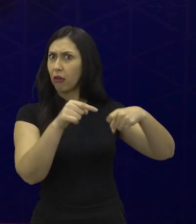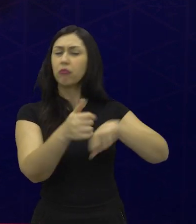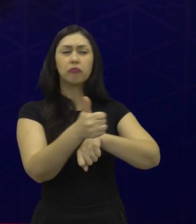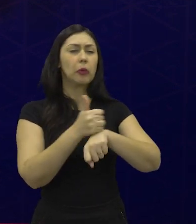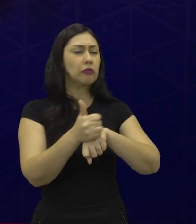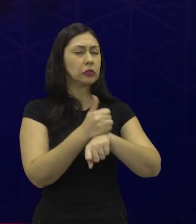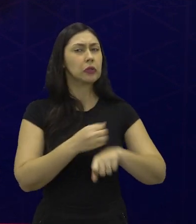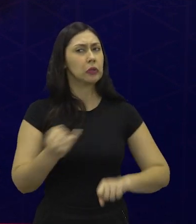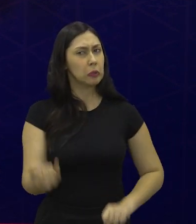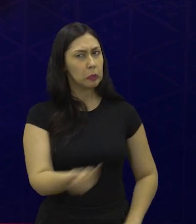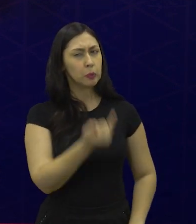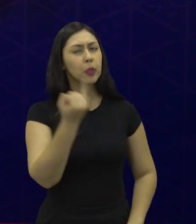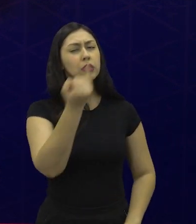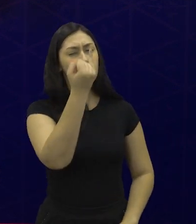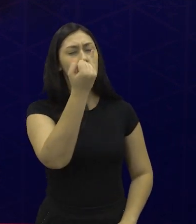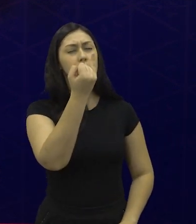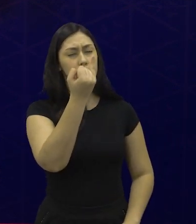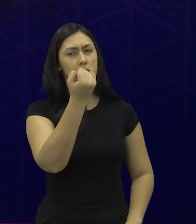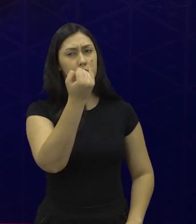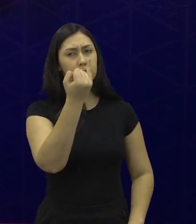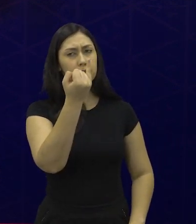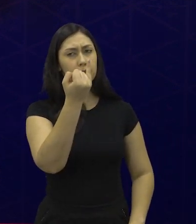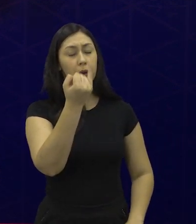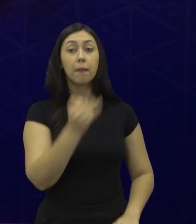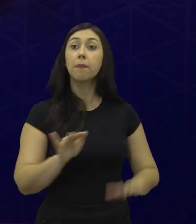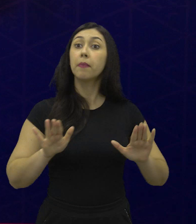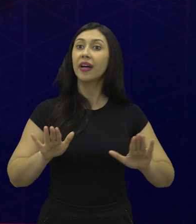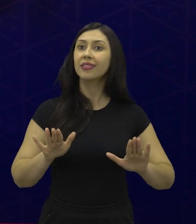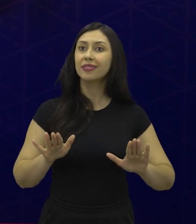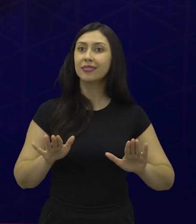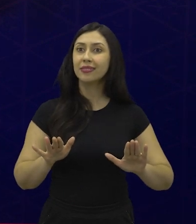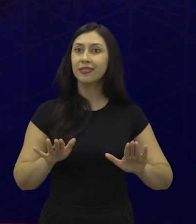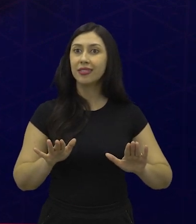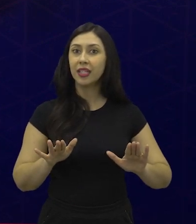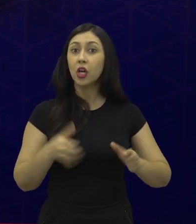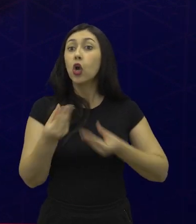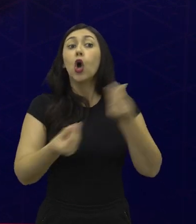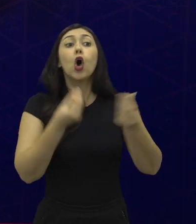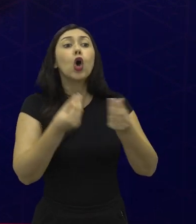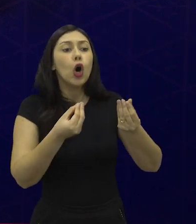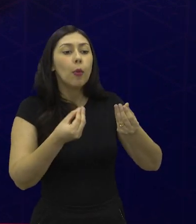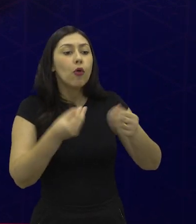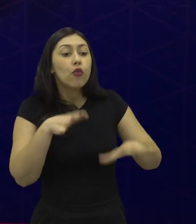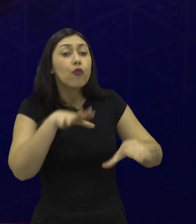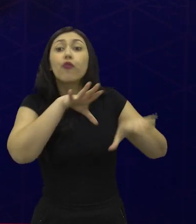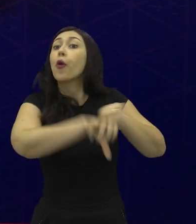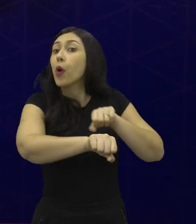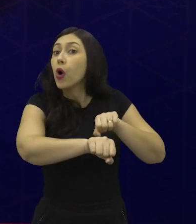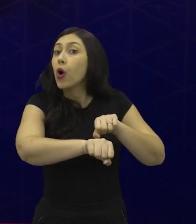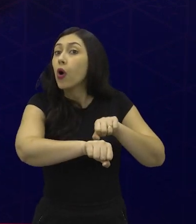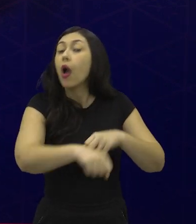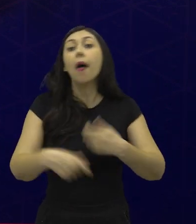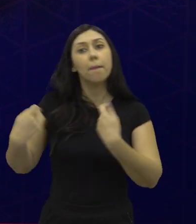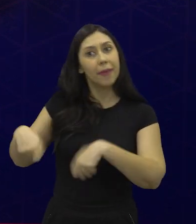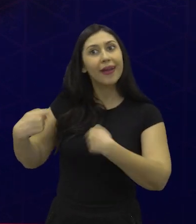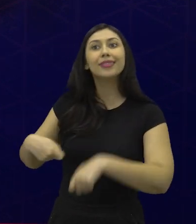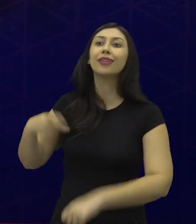ele é um profissional imprescindível para a sociedade. Mas se ele não tivesse tido o professor do prezinho,